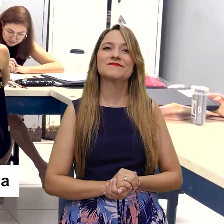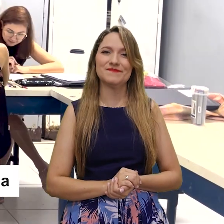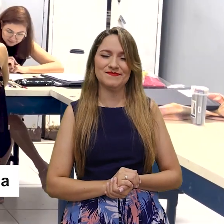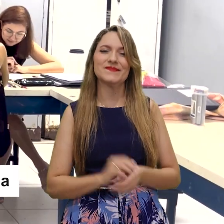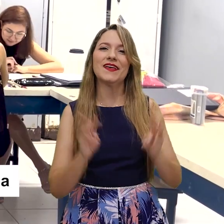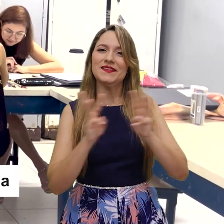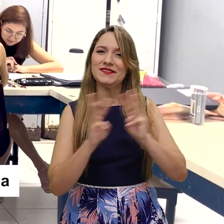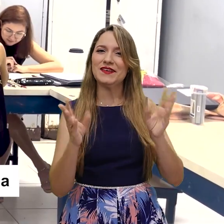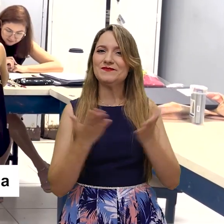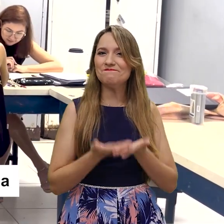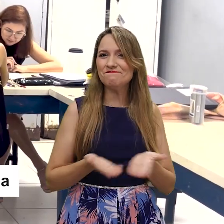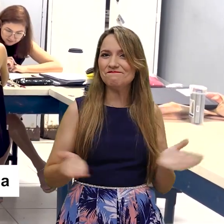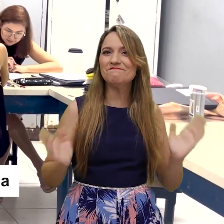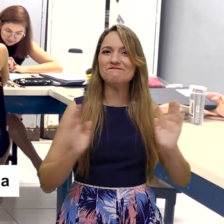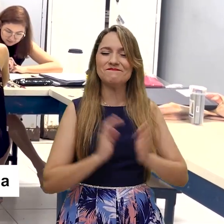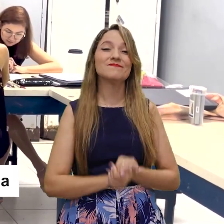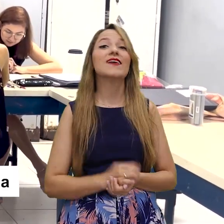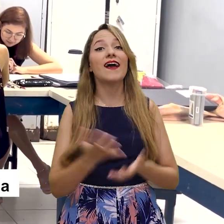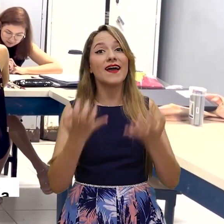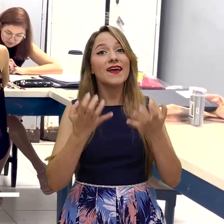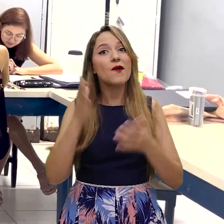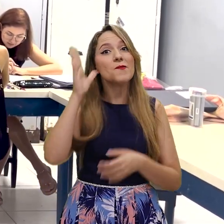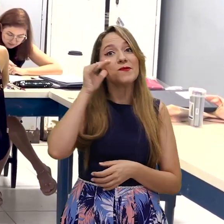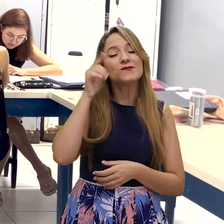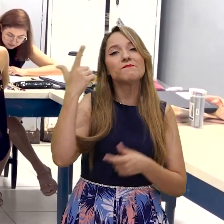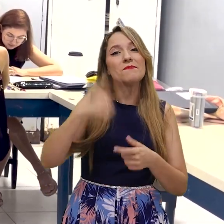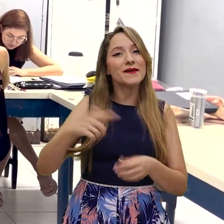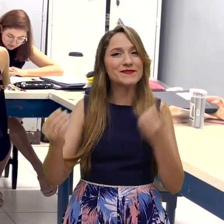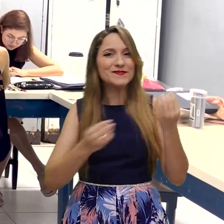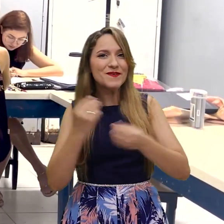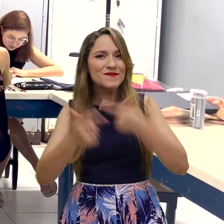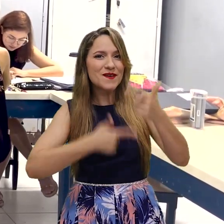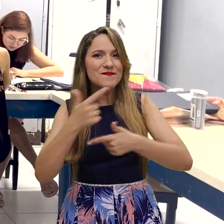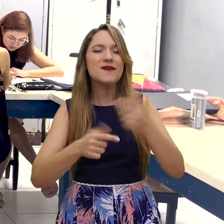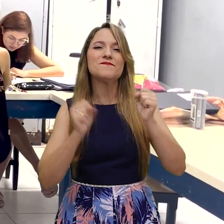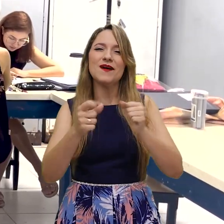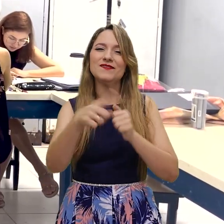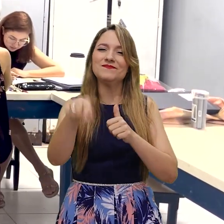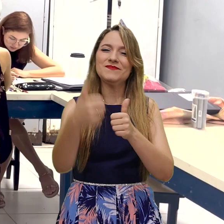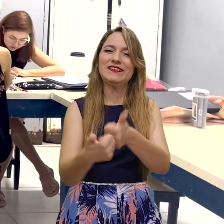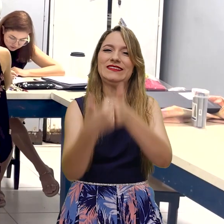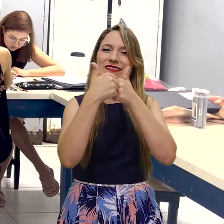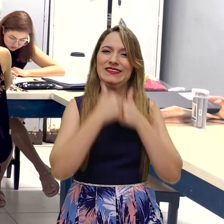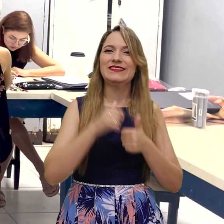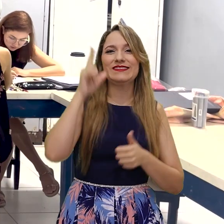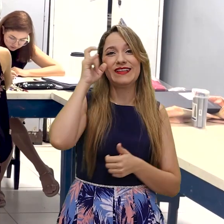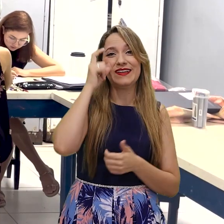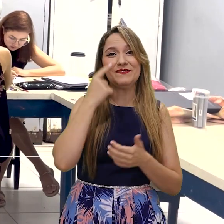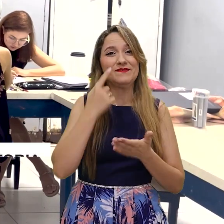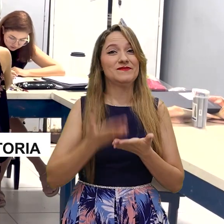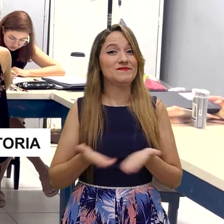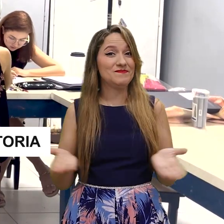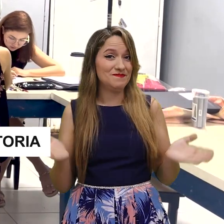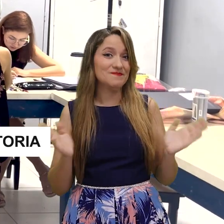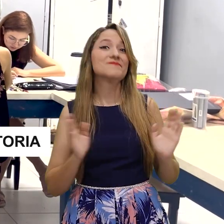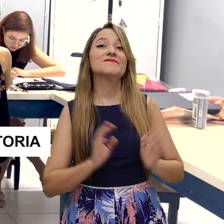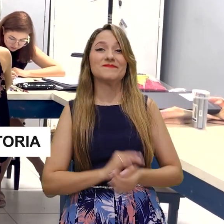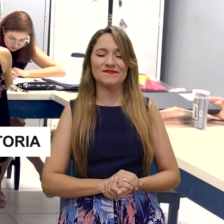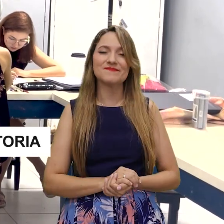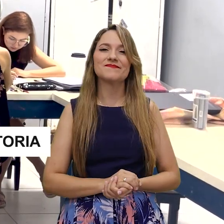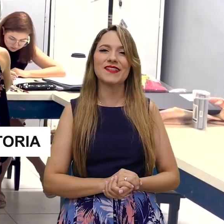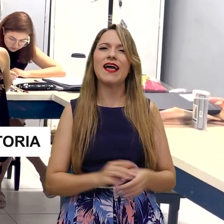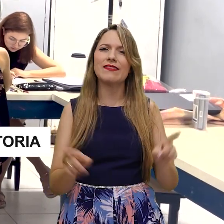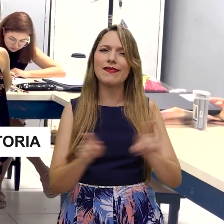centrolivredeartes.goiânia. E para saber mais do meu trabalho, me segue lá no Instagram, Cacilda Vitória. E também você pode conferir